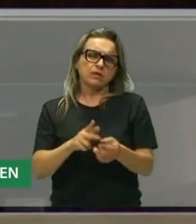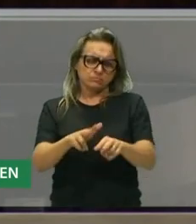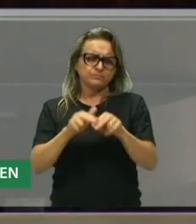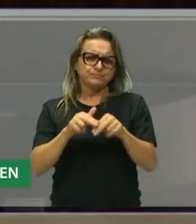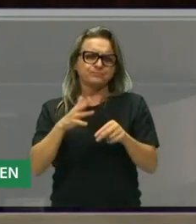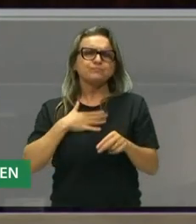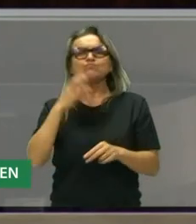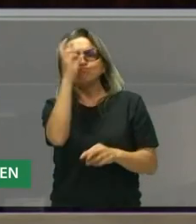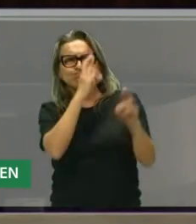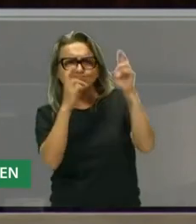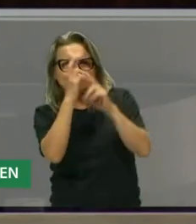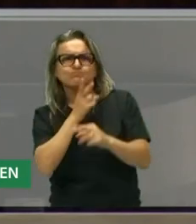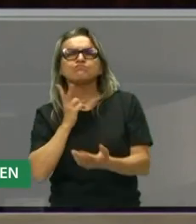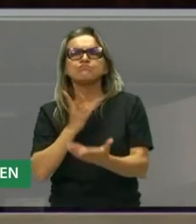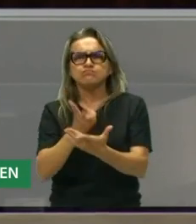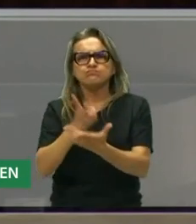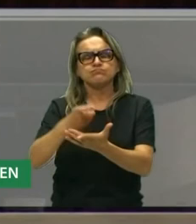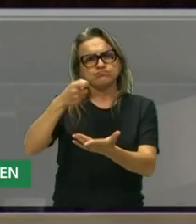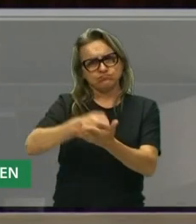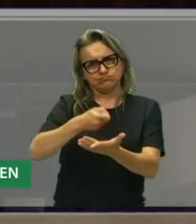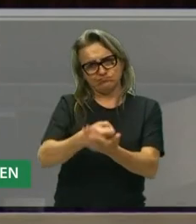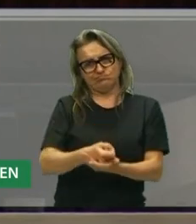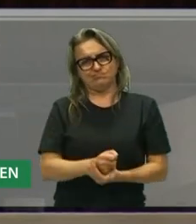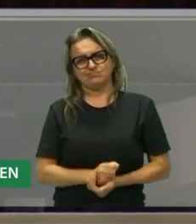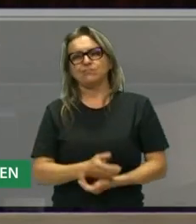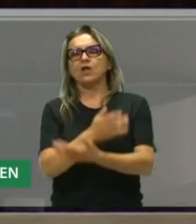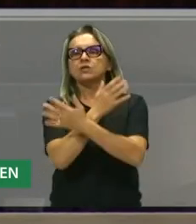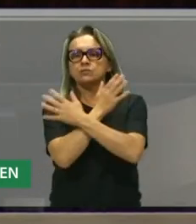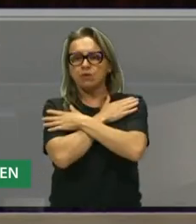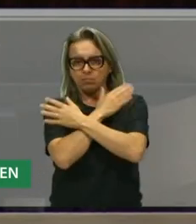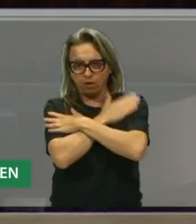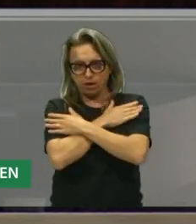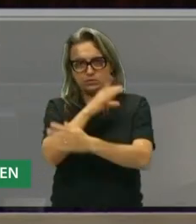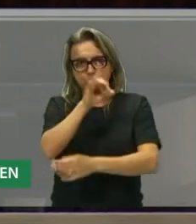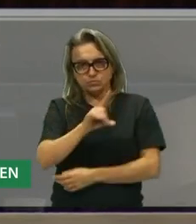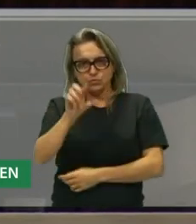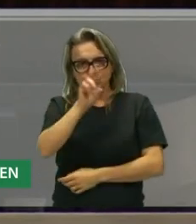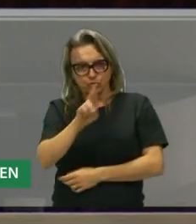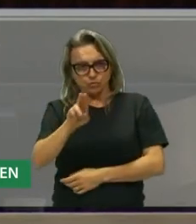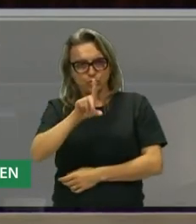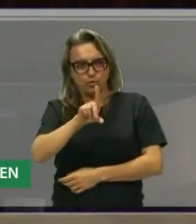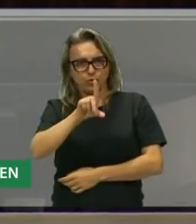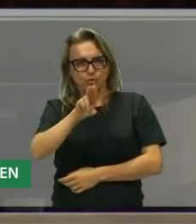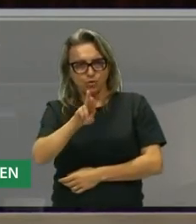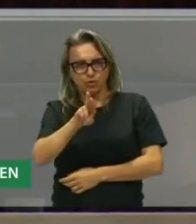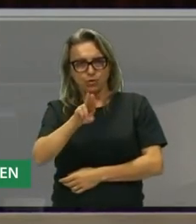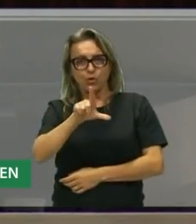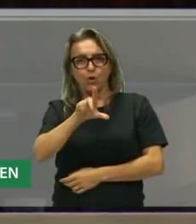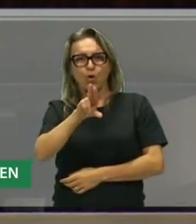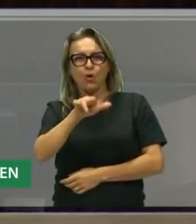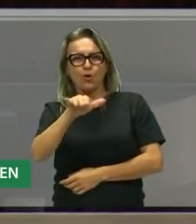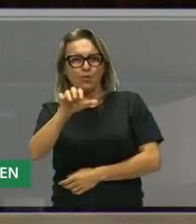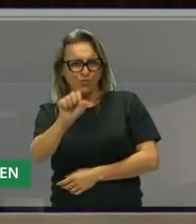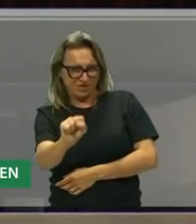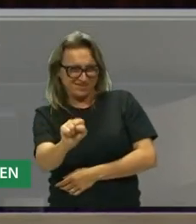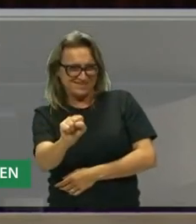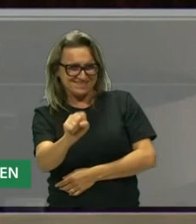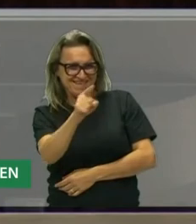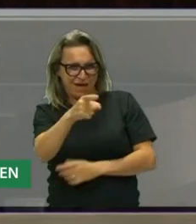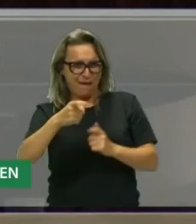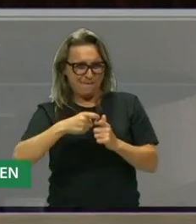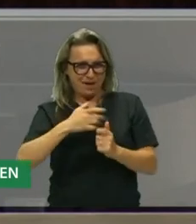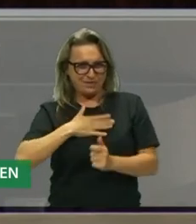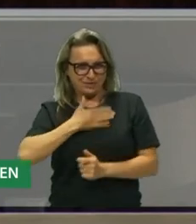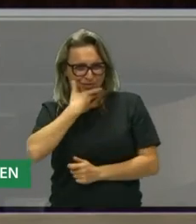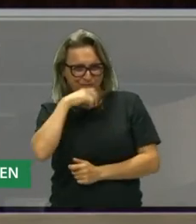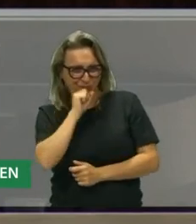cobrar. Quero deixar um abraço aqui ao doutor Luiz Garcia, que se faz presente também, que era o médico do meu pai, saudoso, seu Otto,